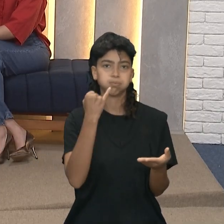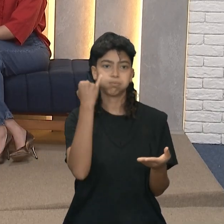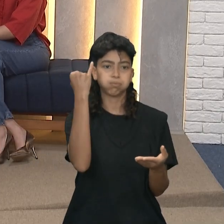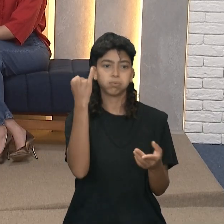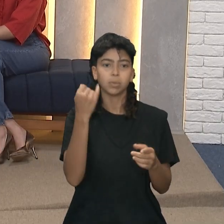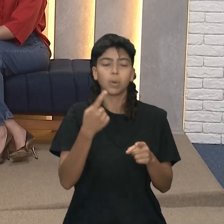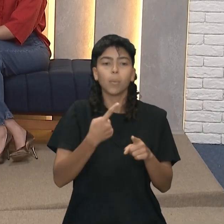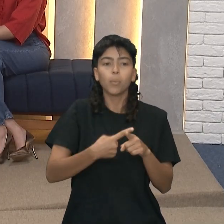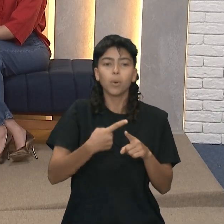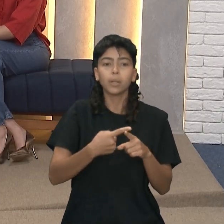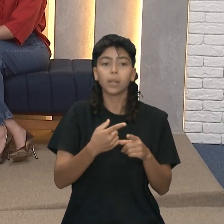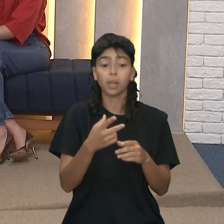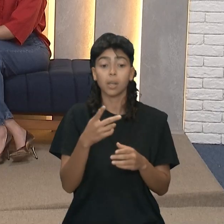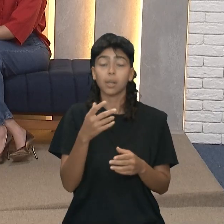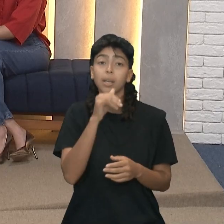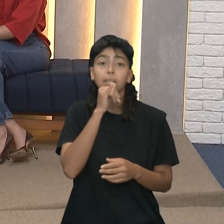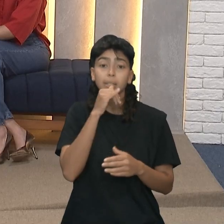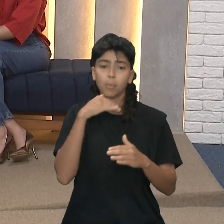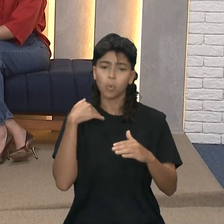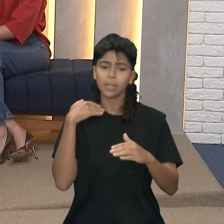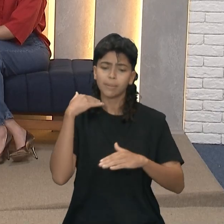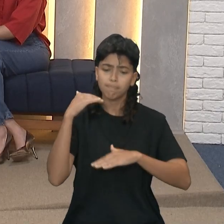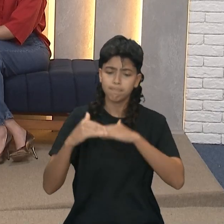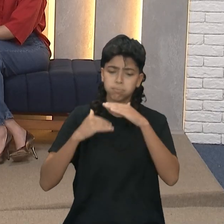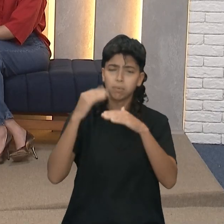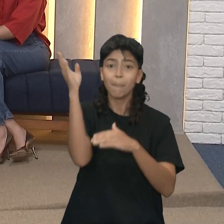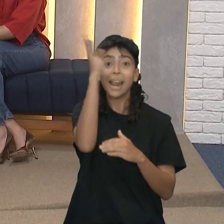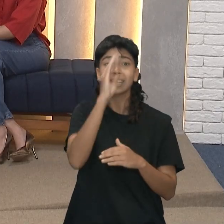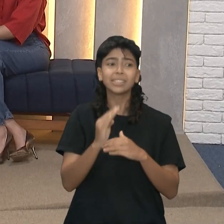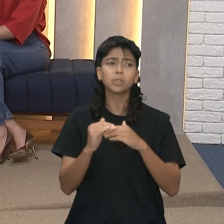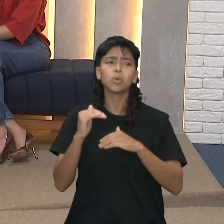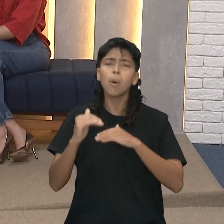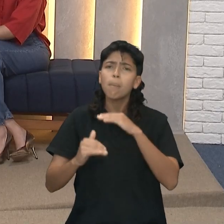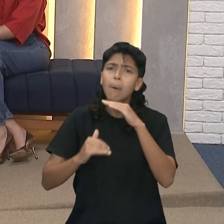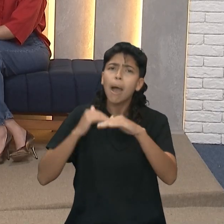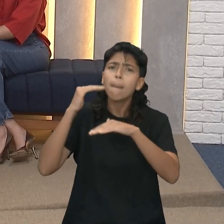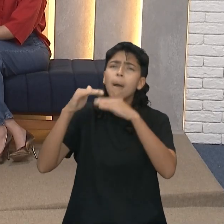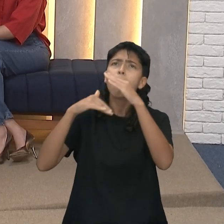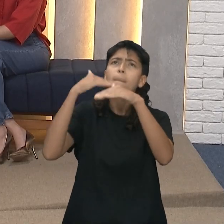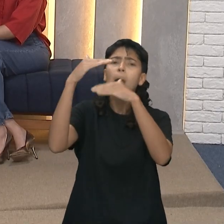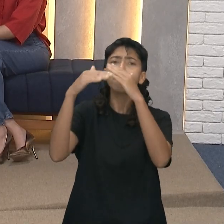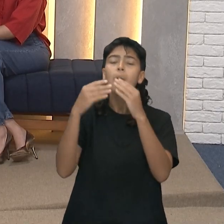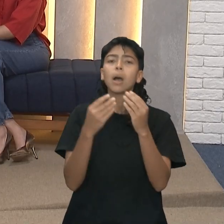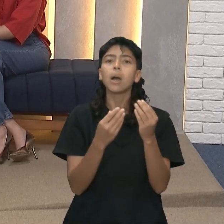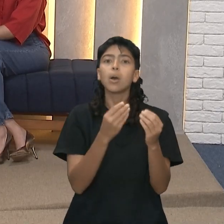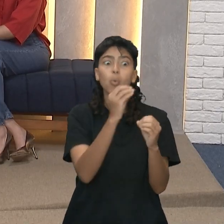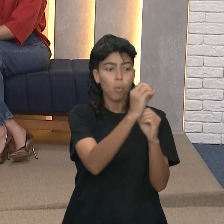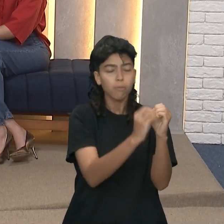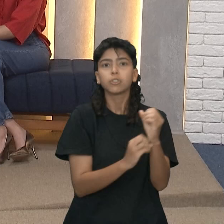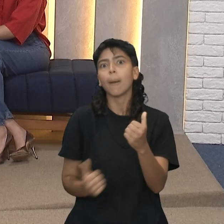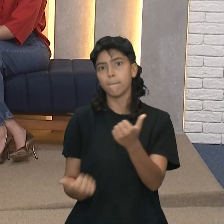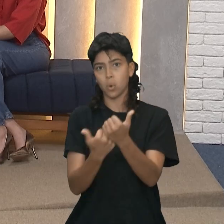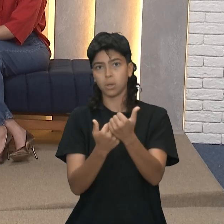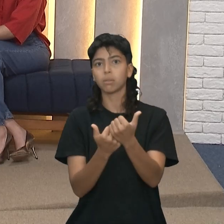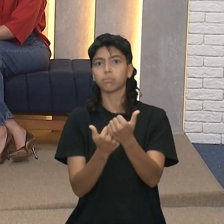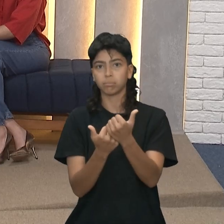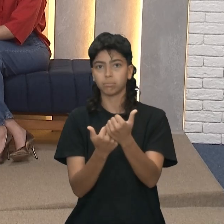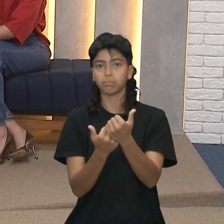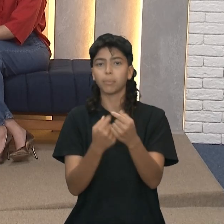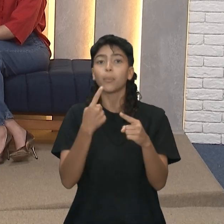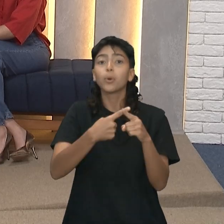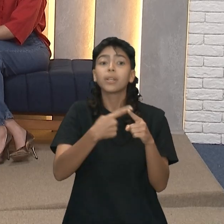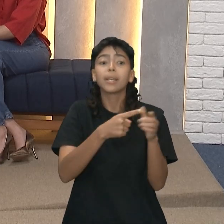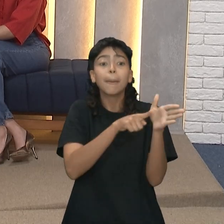de desenvolvimento de nosso país, né, por conta principalmente do envolvimento com pesquisa, na formação, né, de jovens que se tornam,